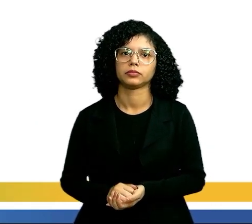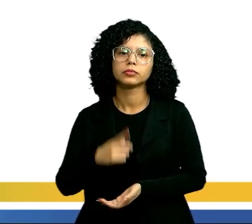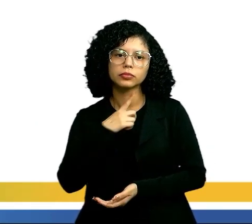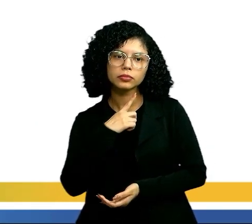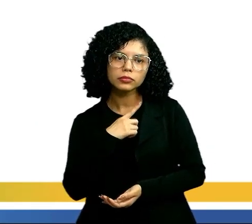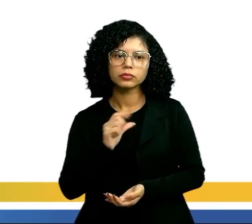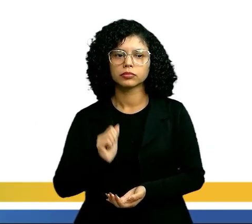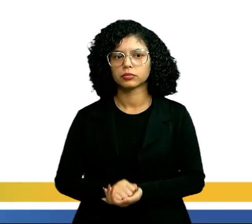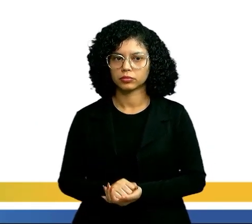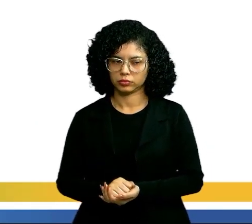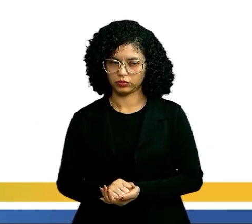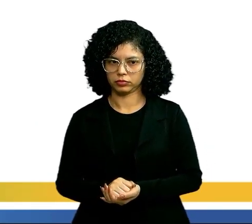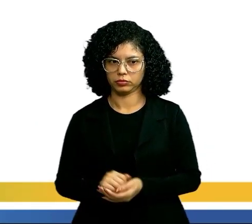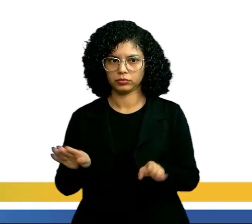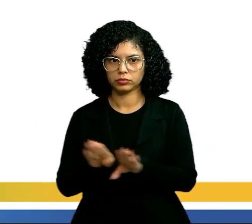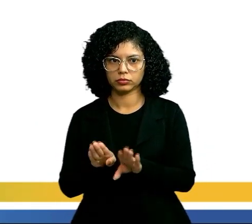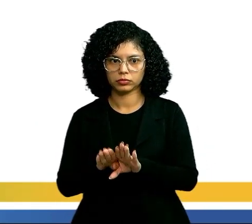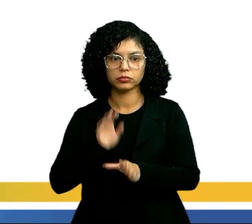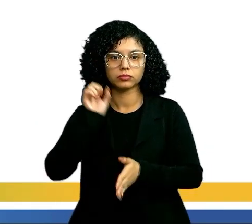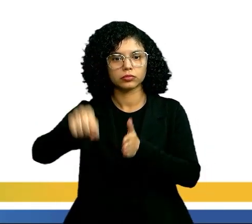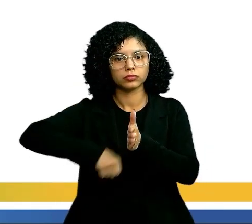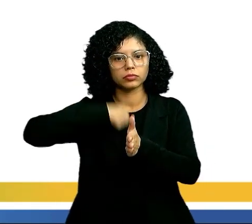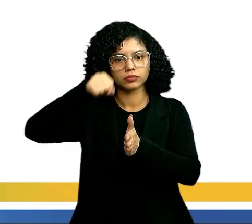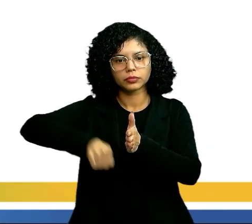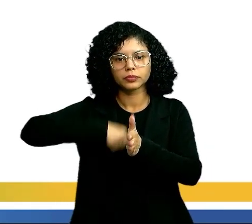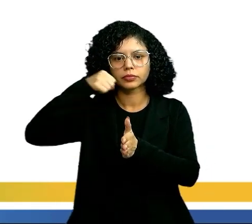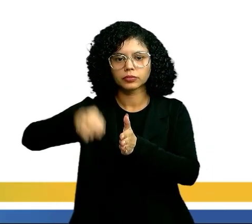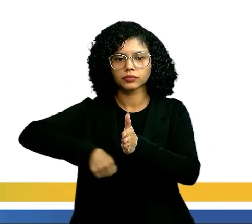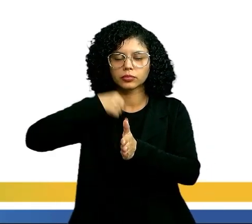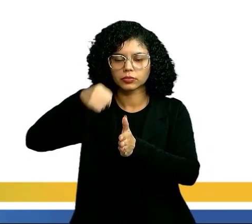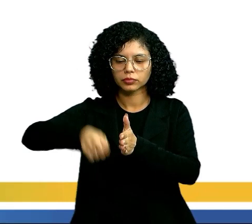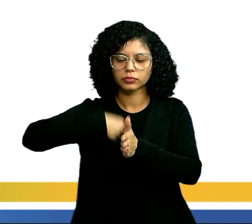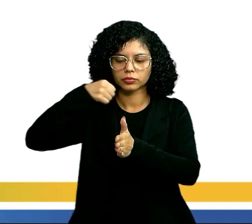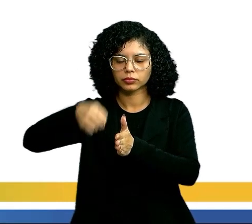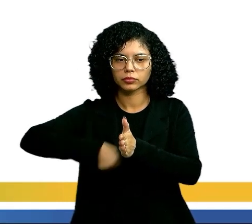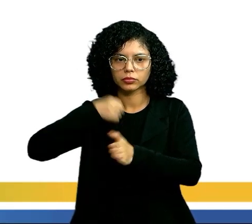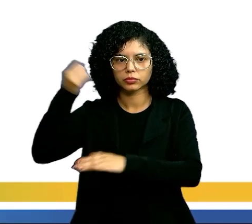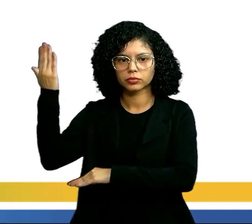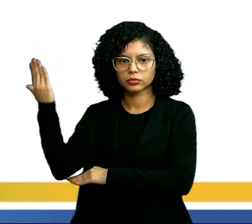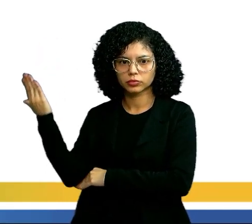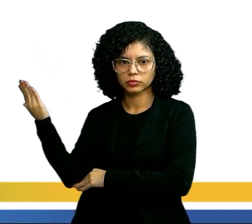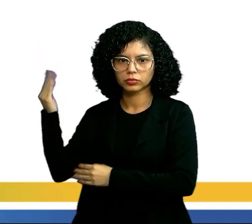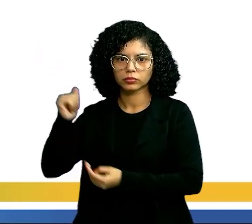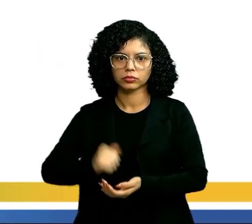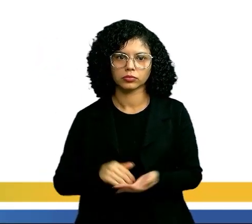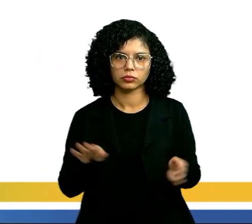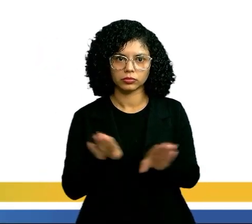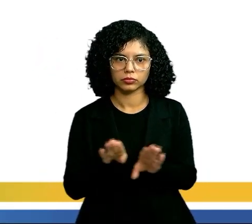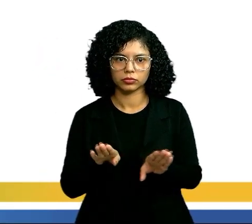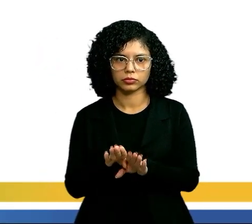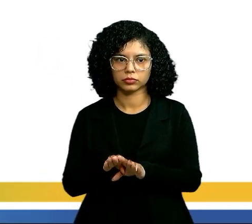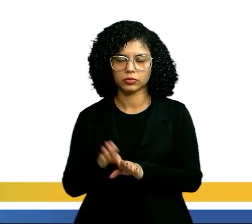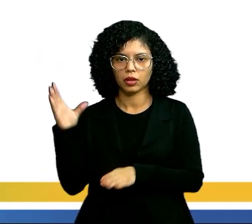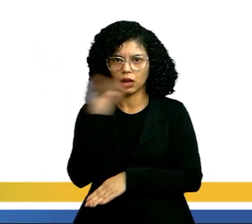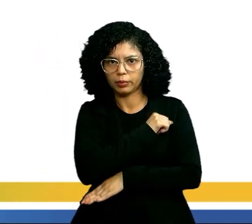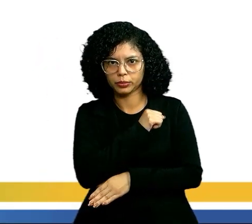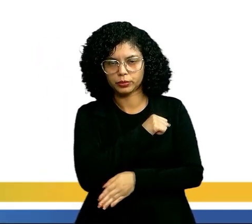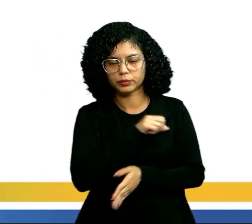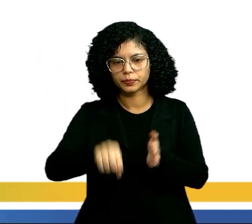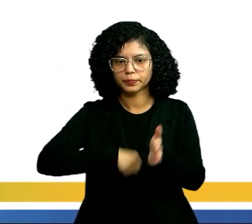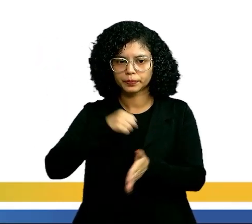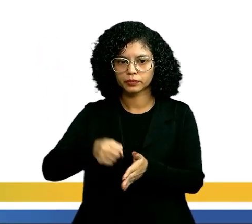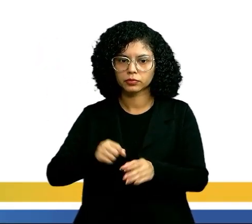Nós temos o transporte ferroviário, que aí representado por esse trem. Temos também os trens-balas e os